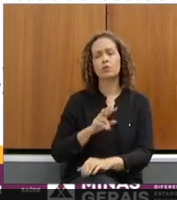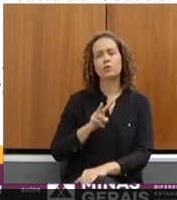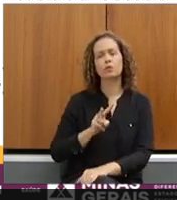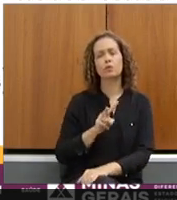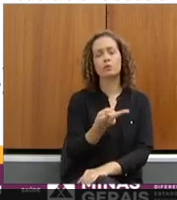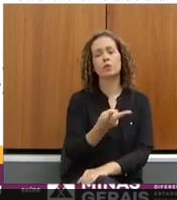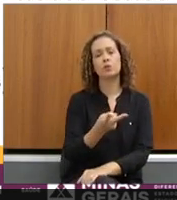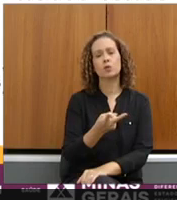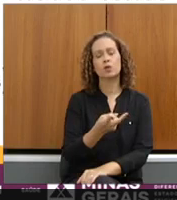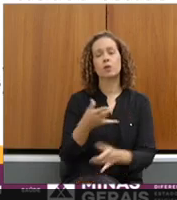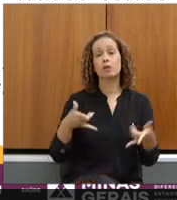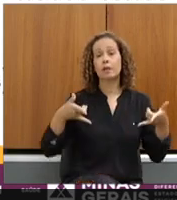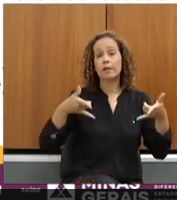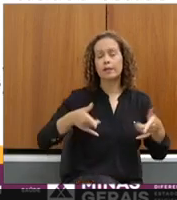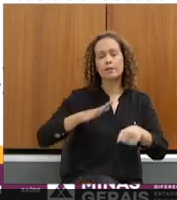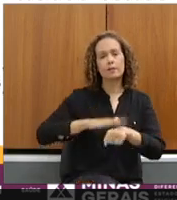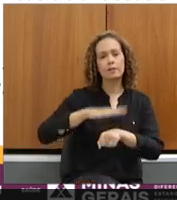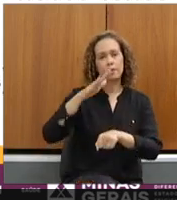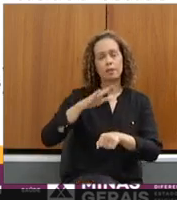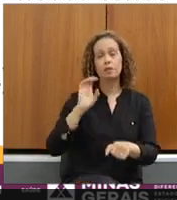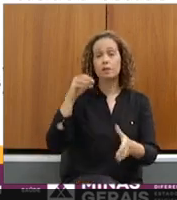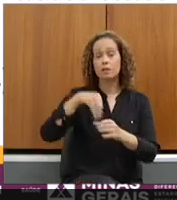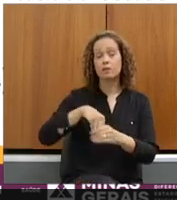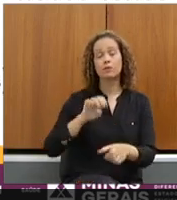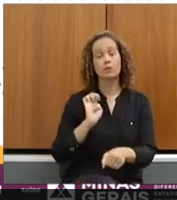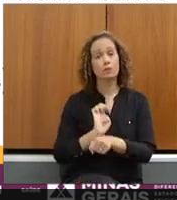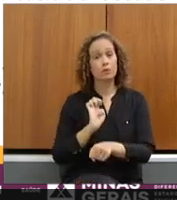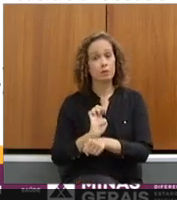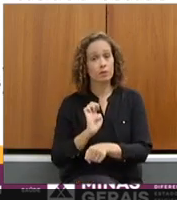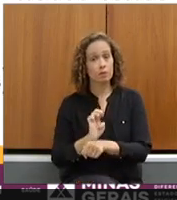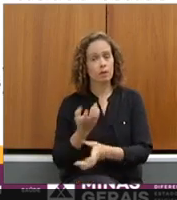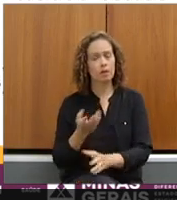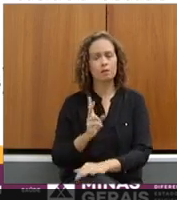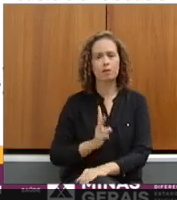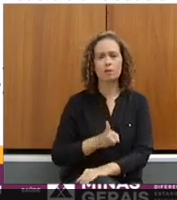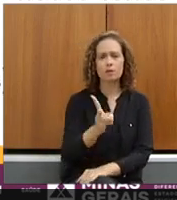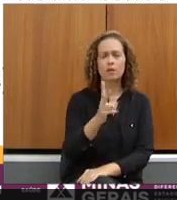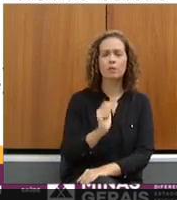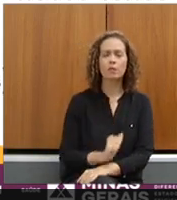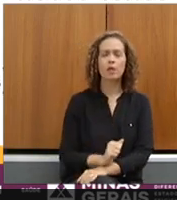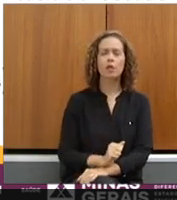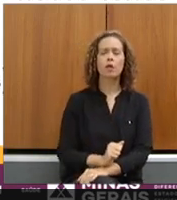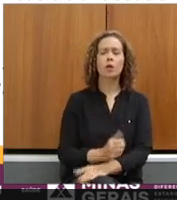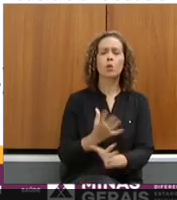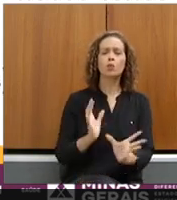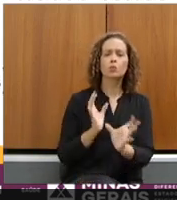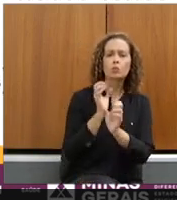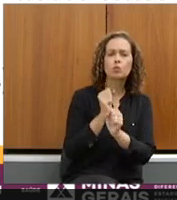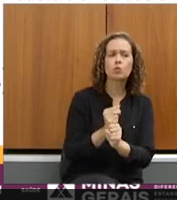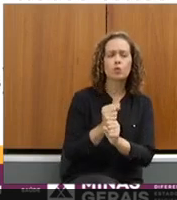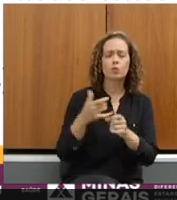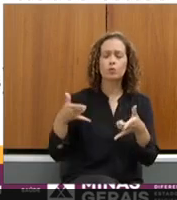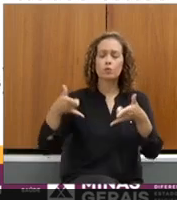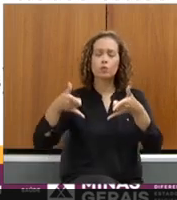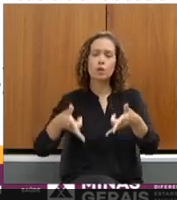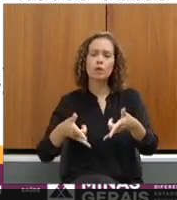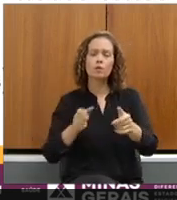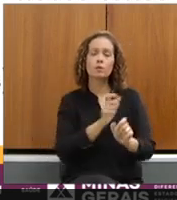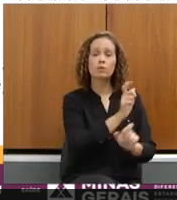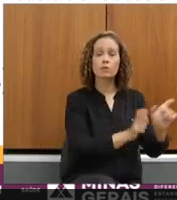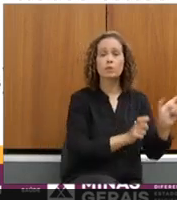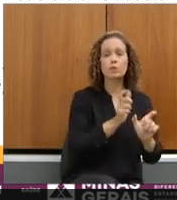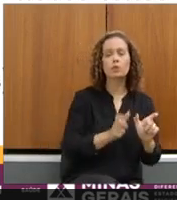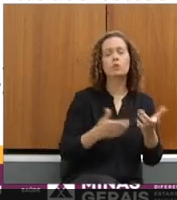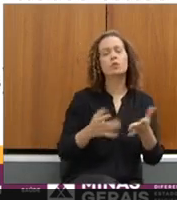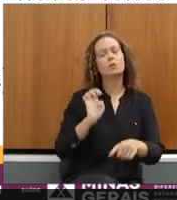no estado toda vez que a qual um impasse entre o número de leitos de habilitação do ministério o estado arca